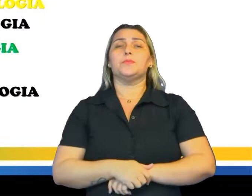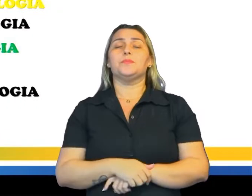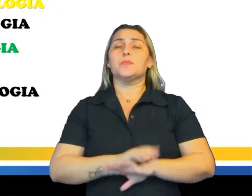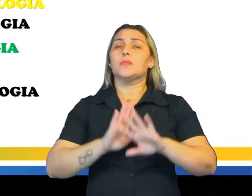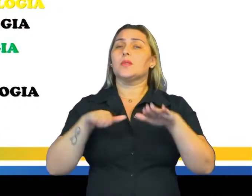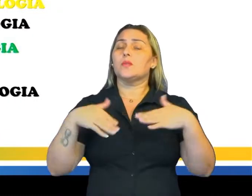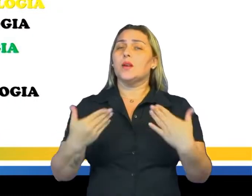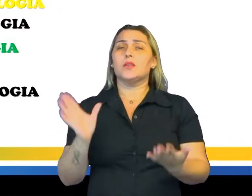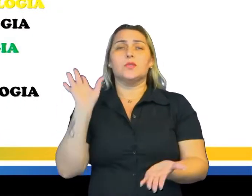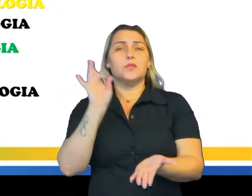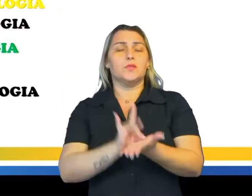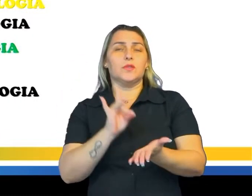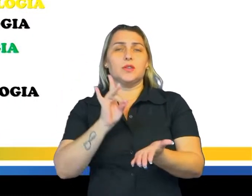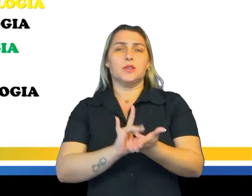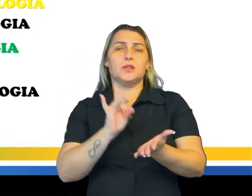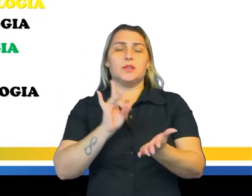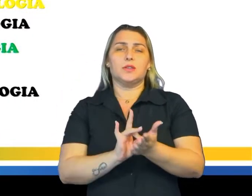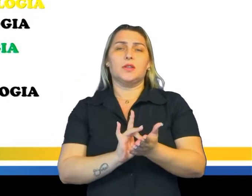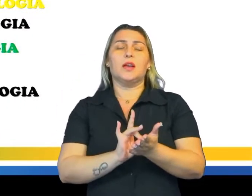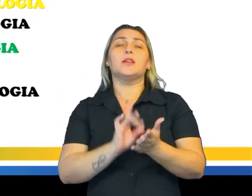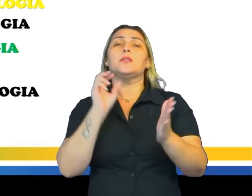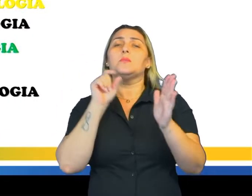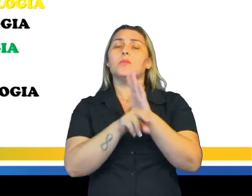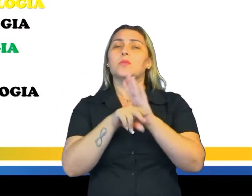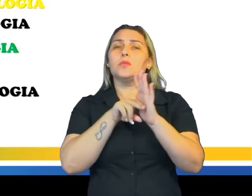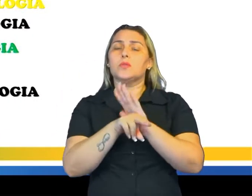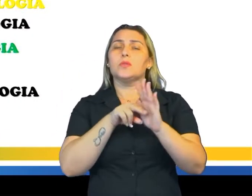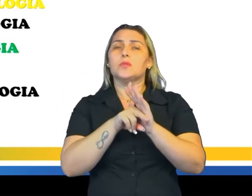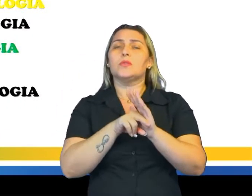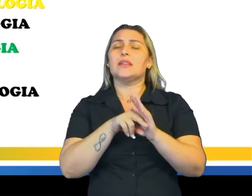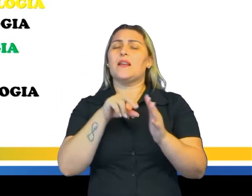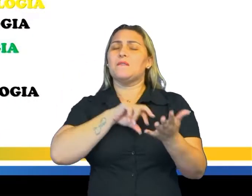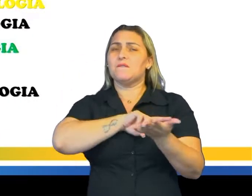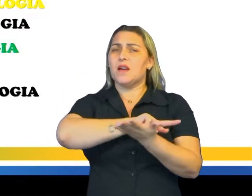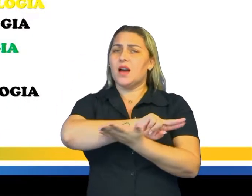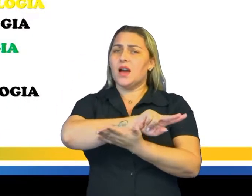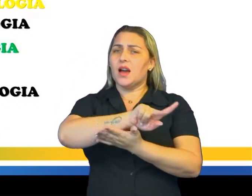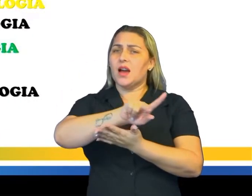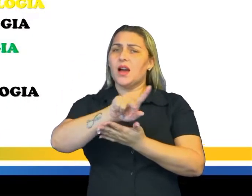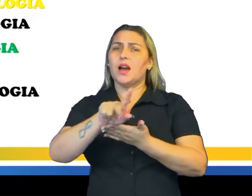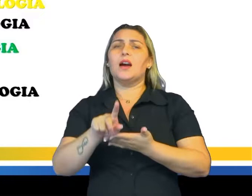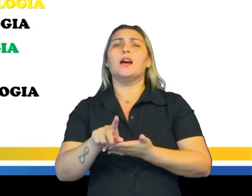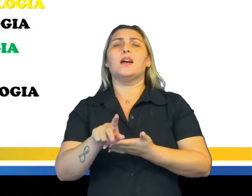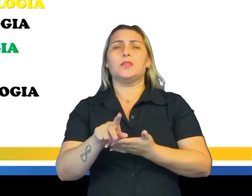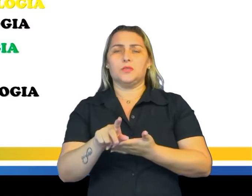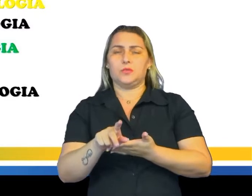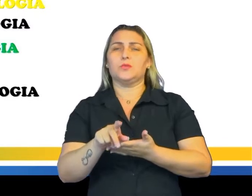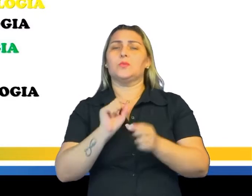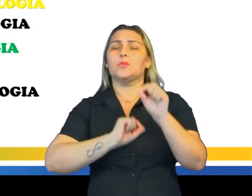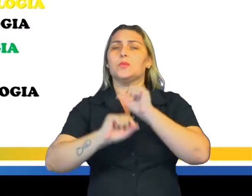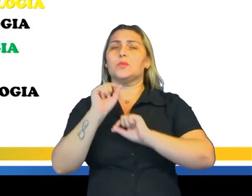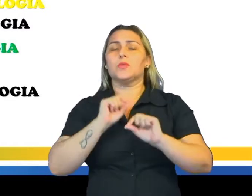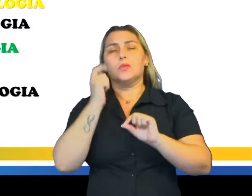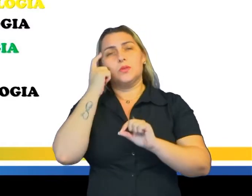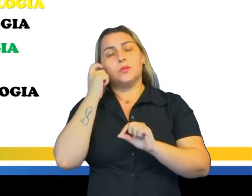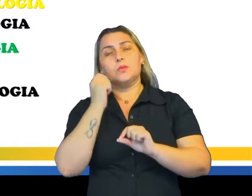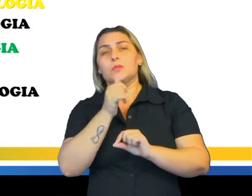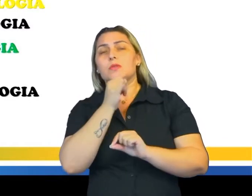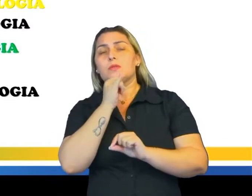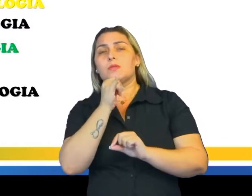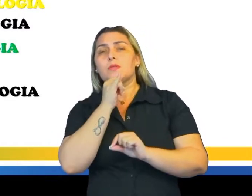Quais são realmente as áreas da biologia? A biologia ela engloba muitas áreas e umas delas, vamos